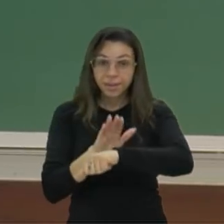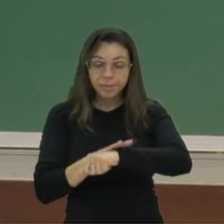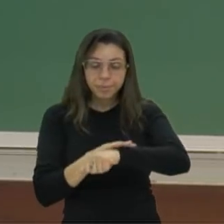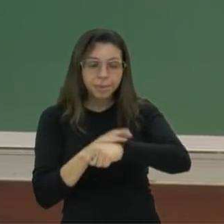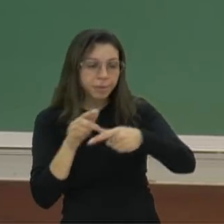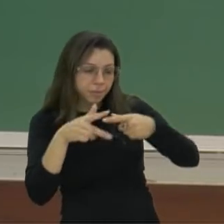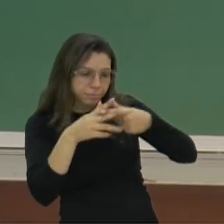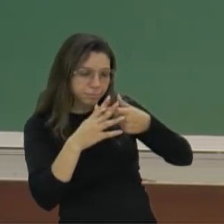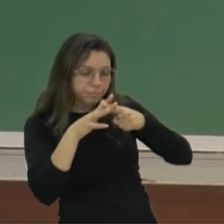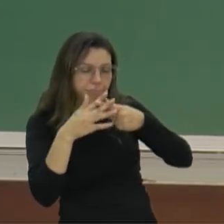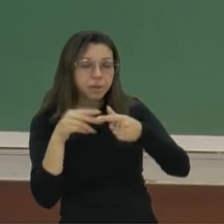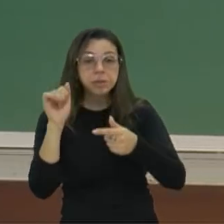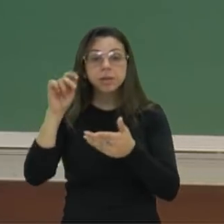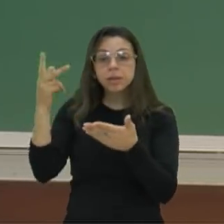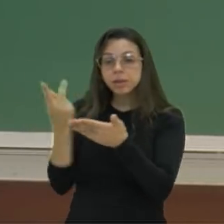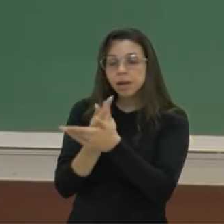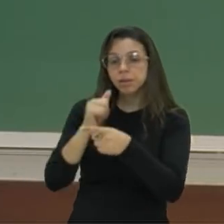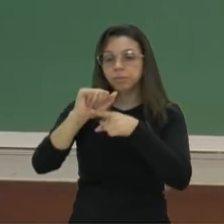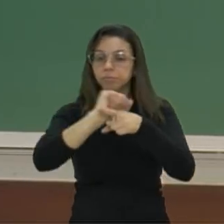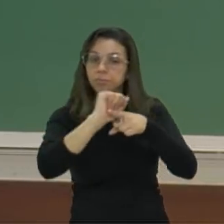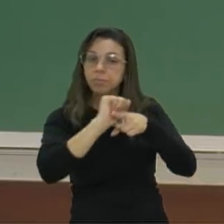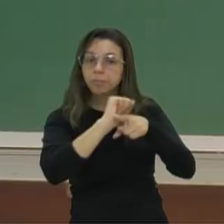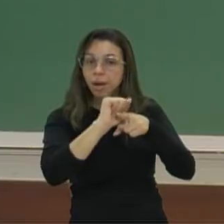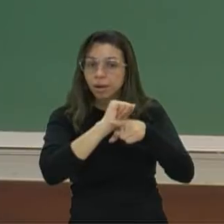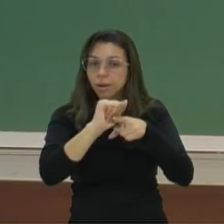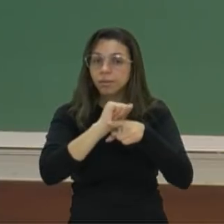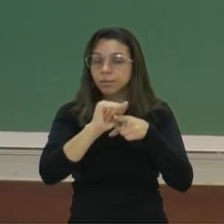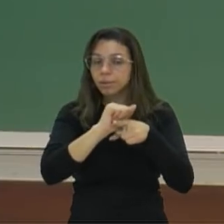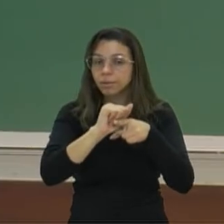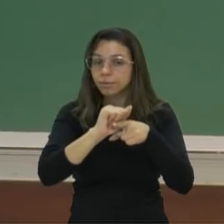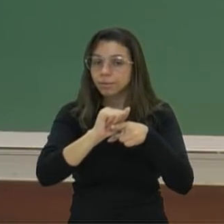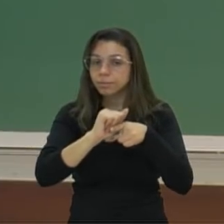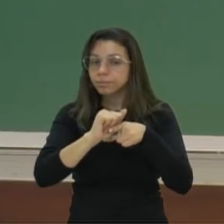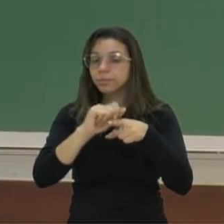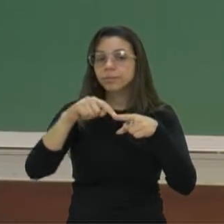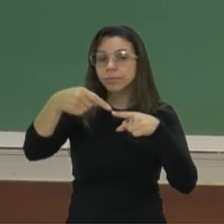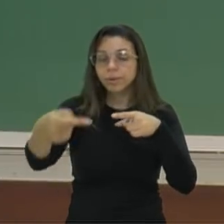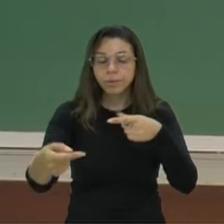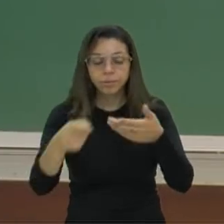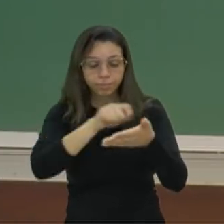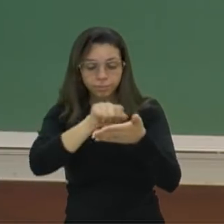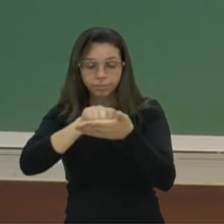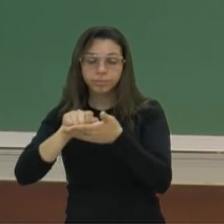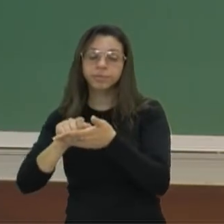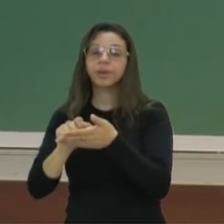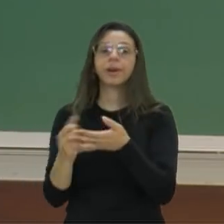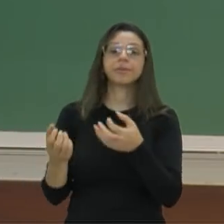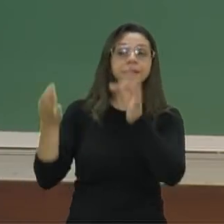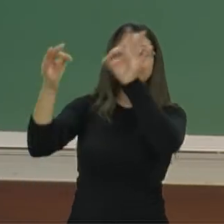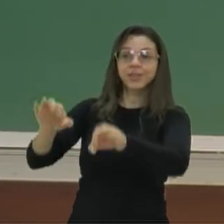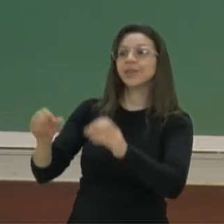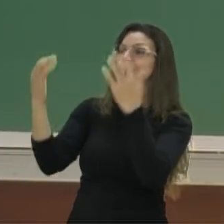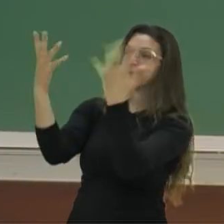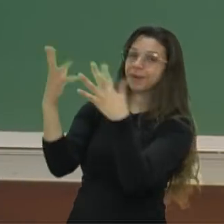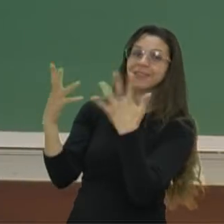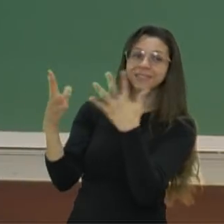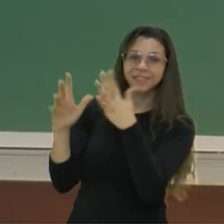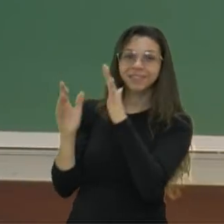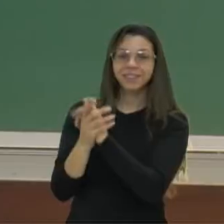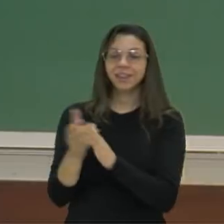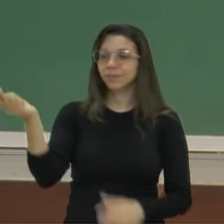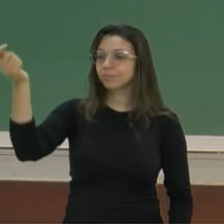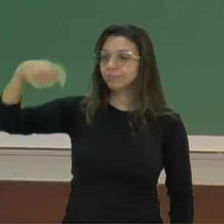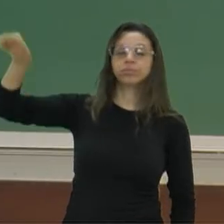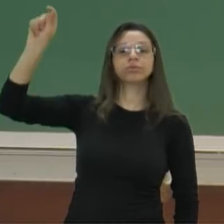corrigir. Caso tenha errado, é natural. Pega a borracha, apaga. Acertou o exercício? Tá de parabéns. Coloca um C